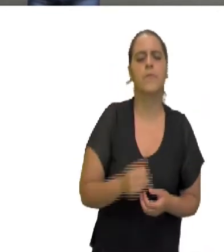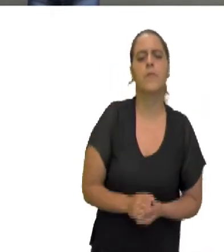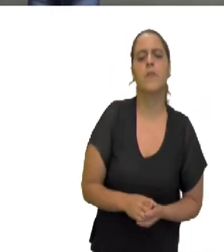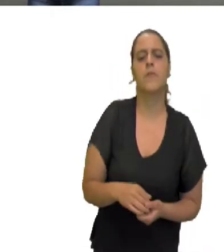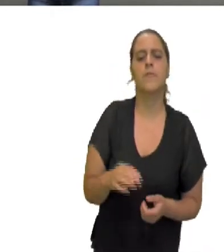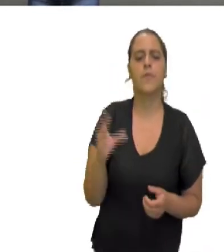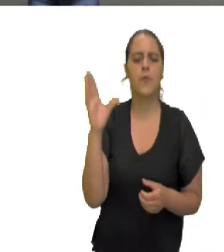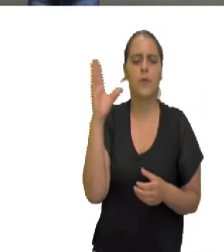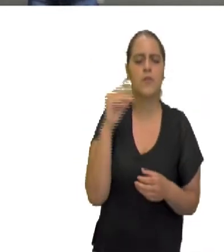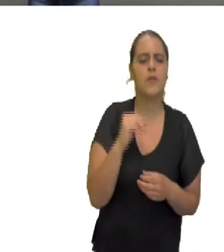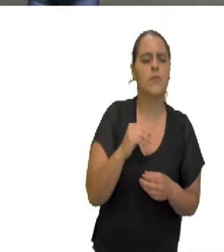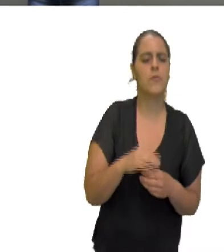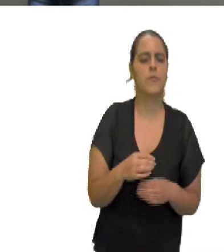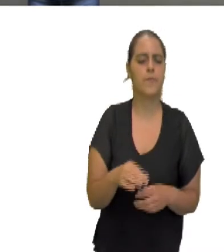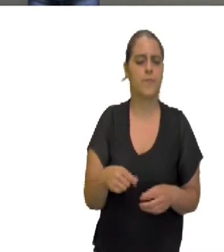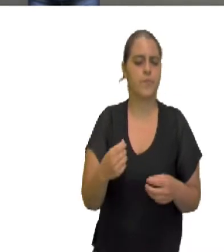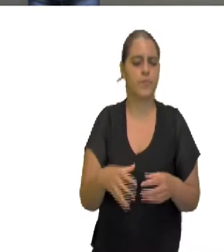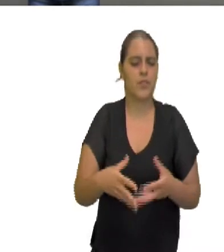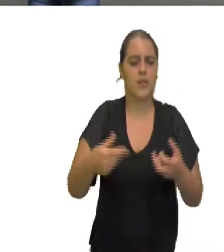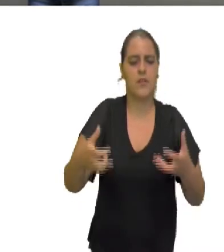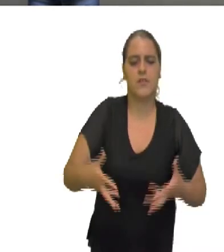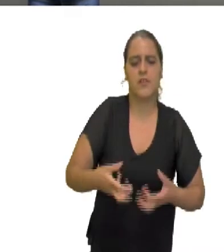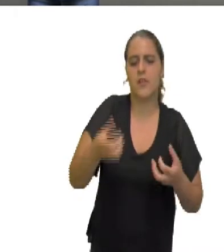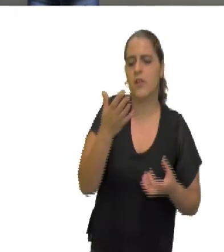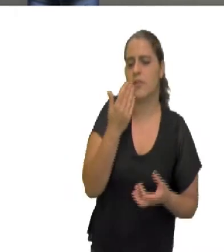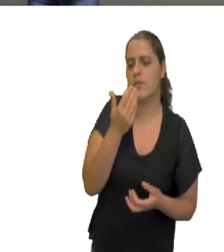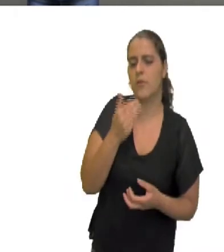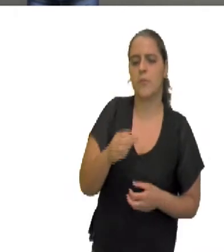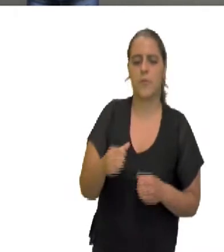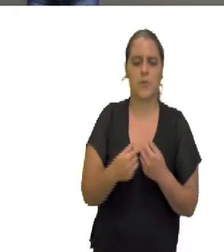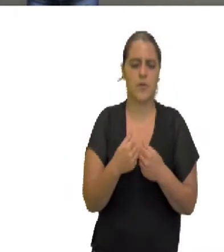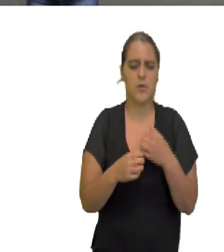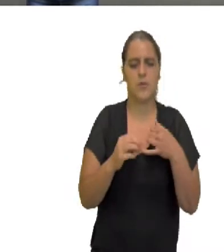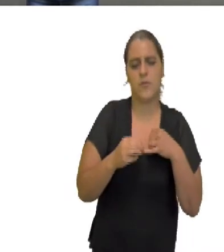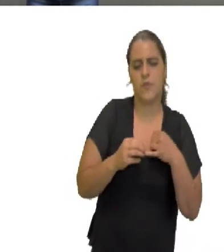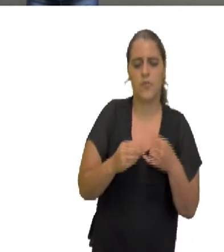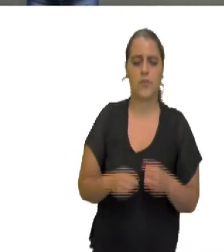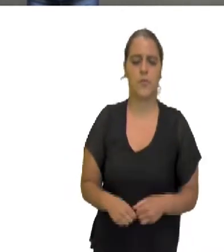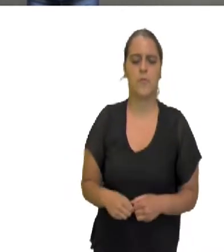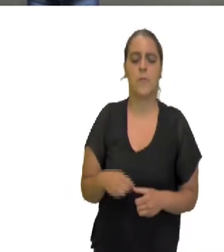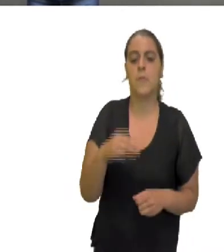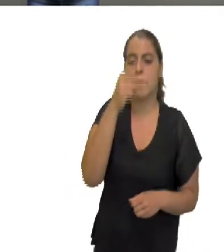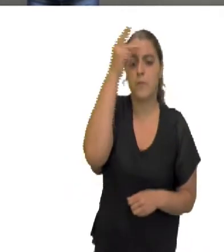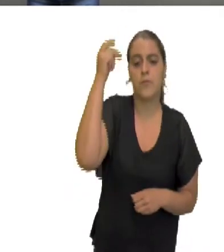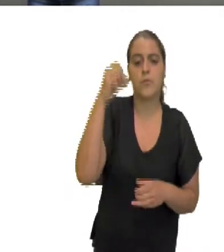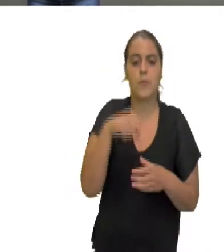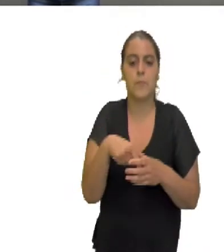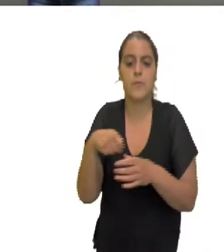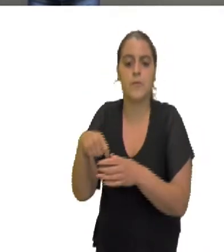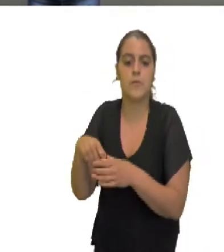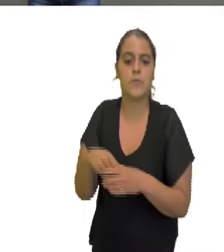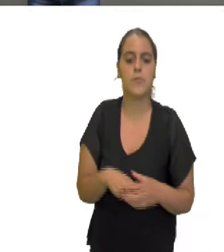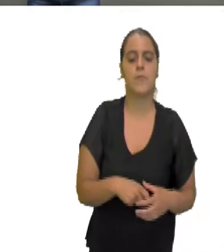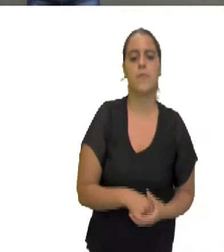janta, aquela saladinha que você come, o arroz, o feijão, alguém plantou.